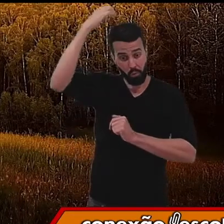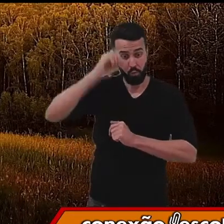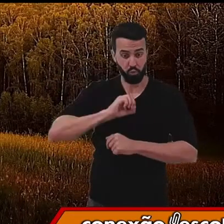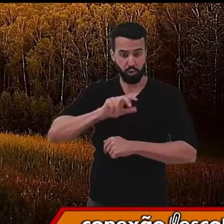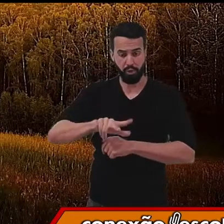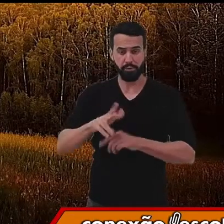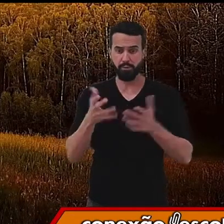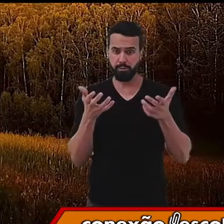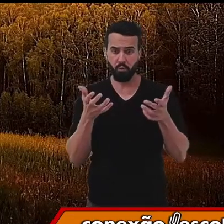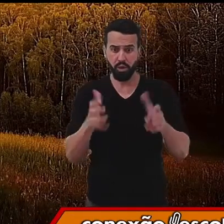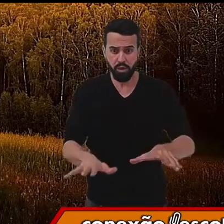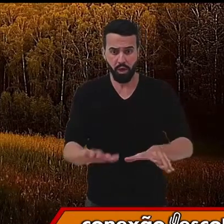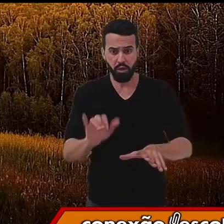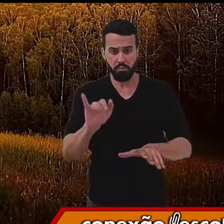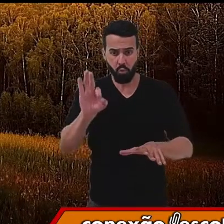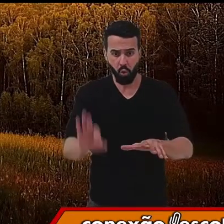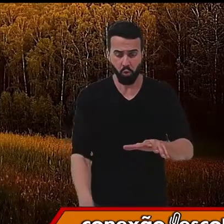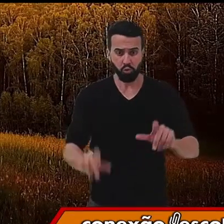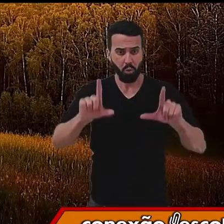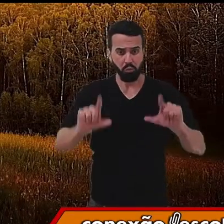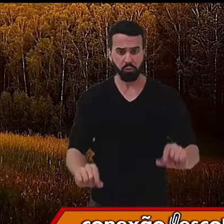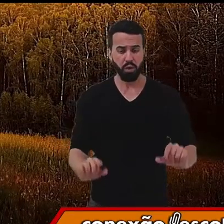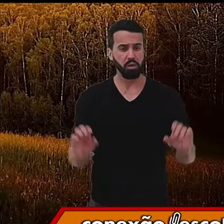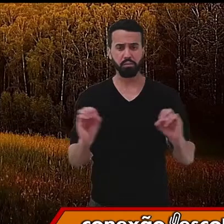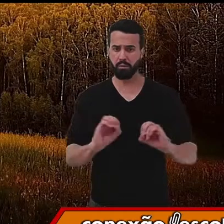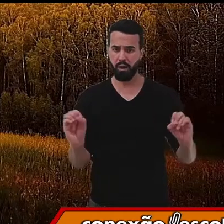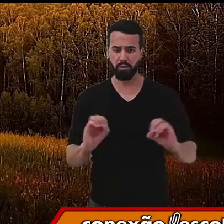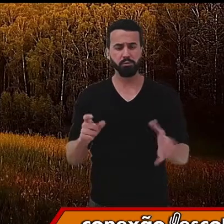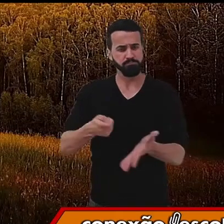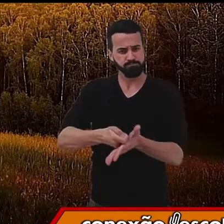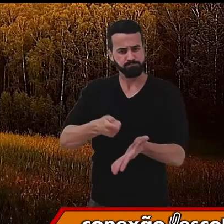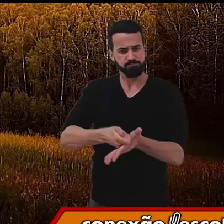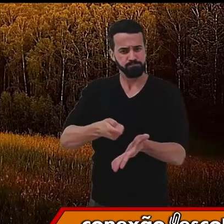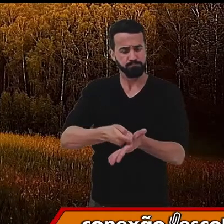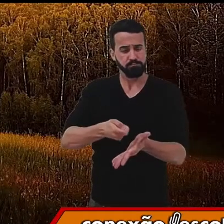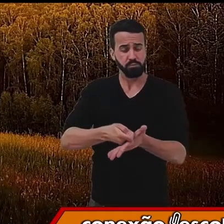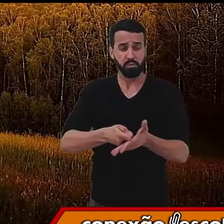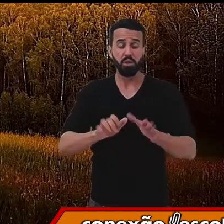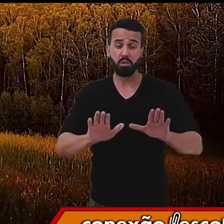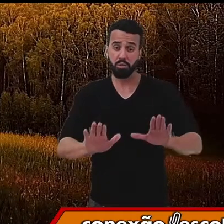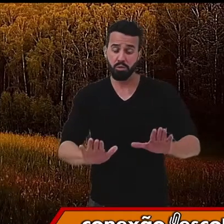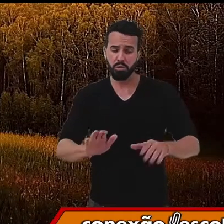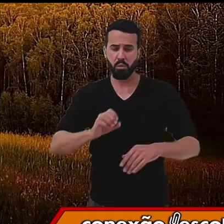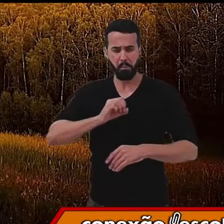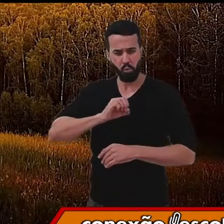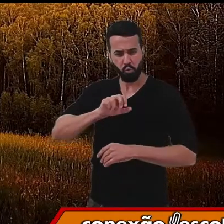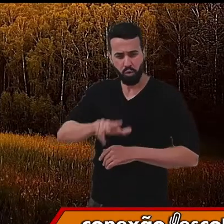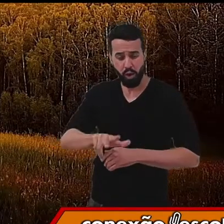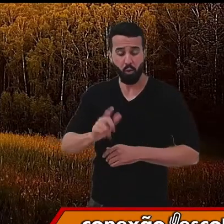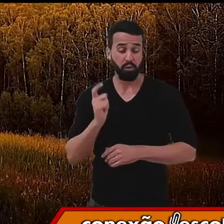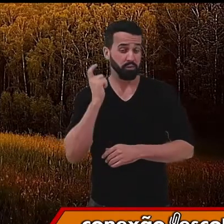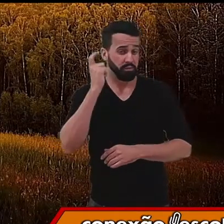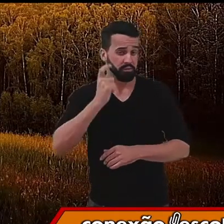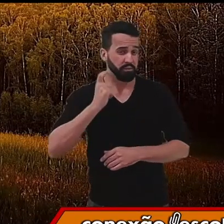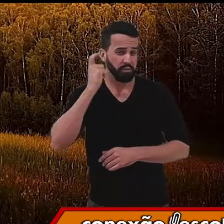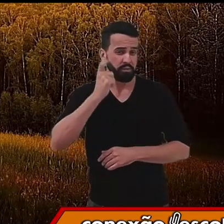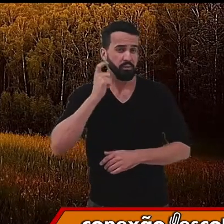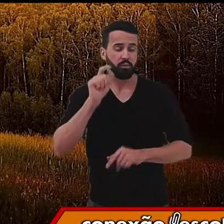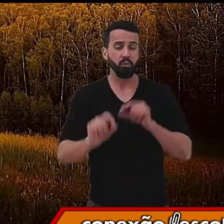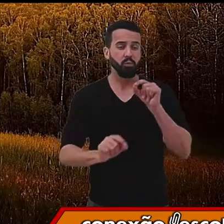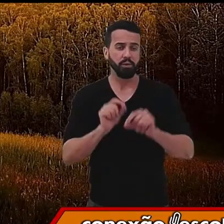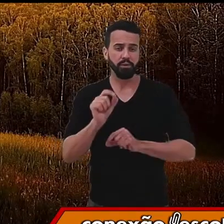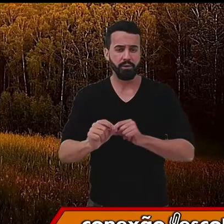uma diminuição desses lucros. Ela tenta, então, uma outra forma